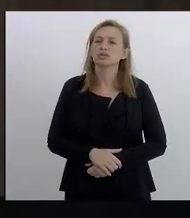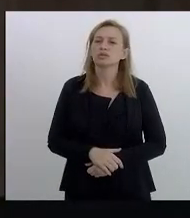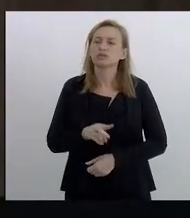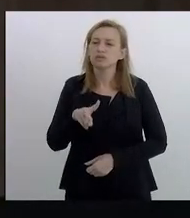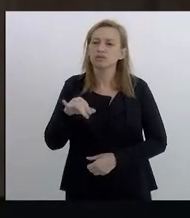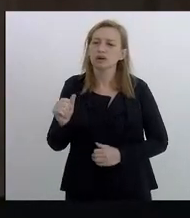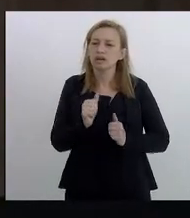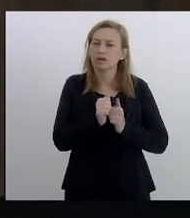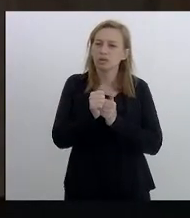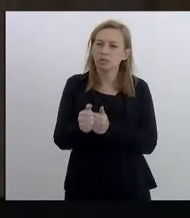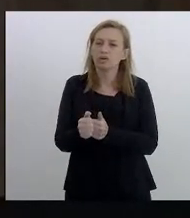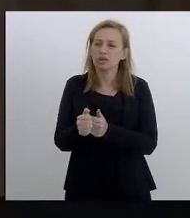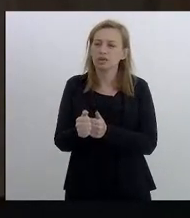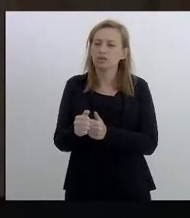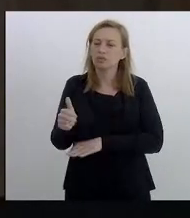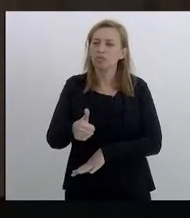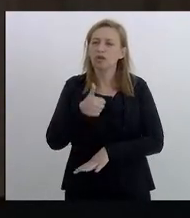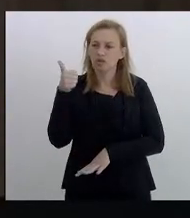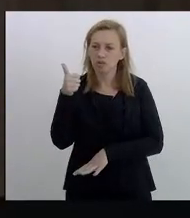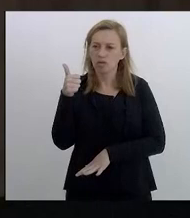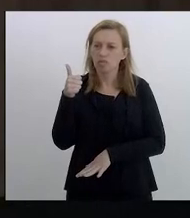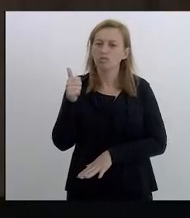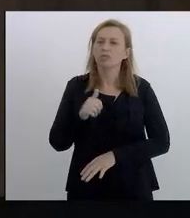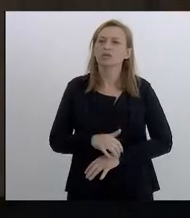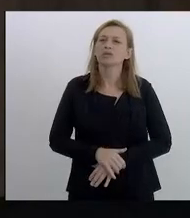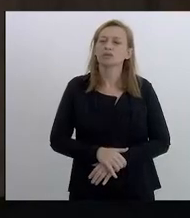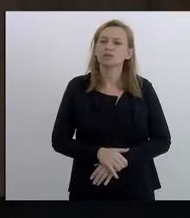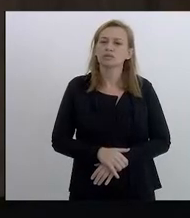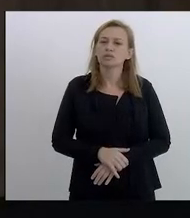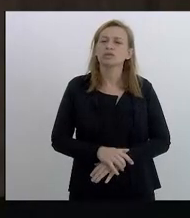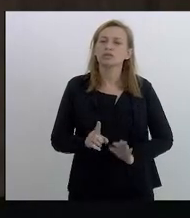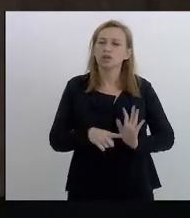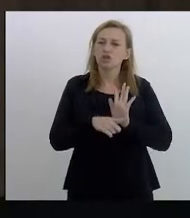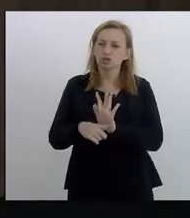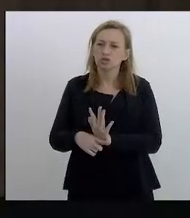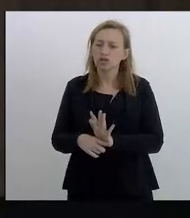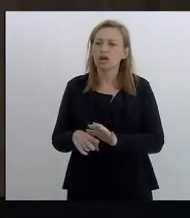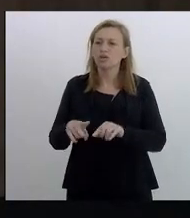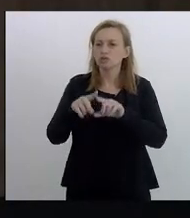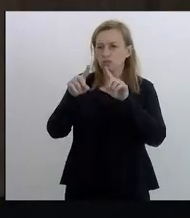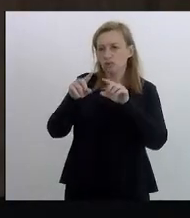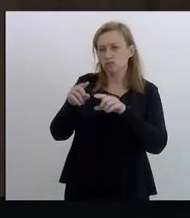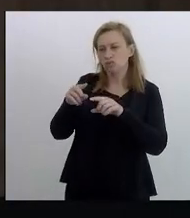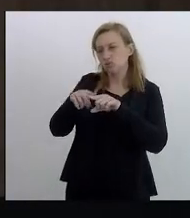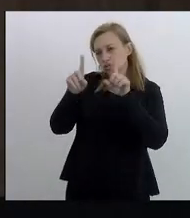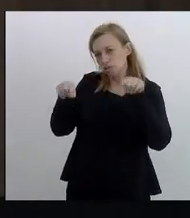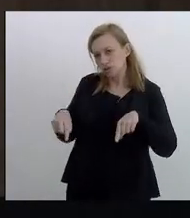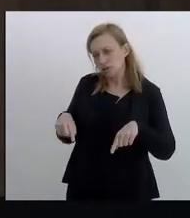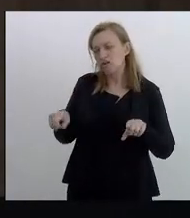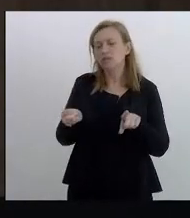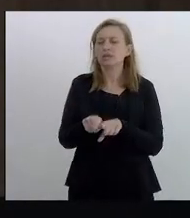vai acompanhar da melhor forma possível para ajudar tantos funcionários e ajudar também o